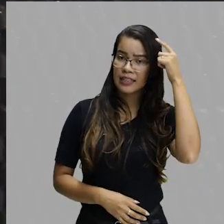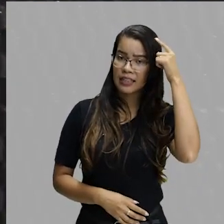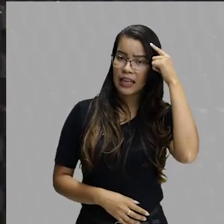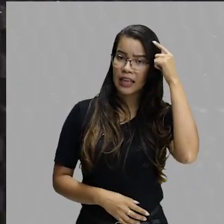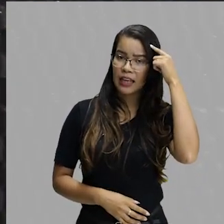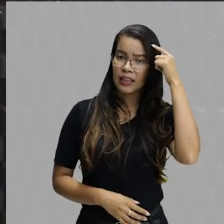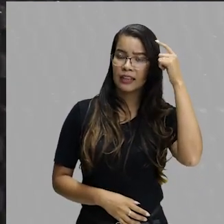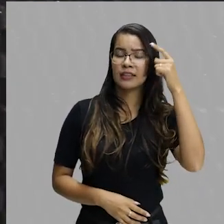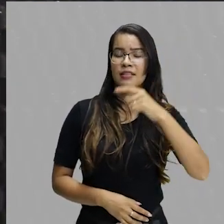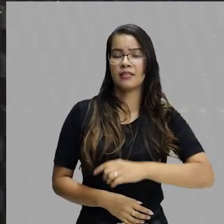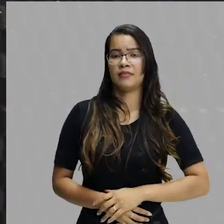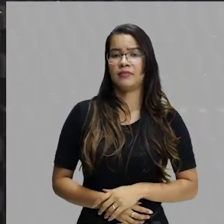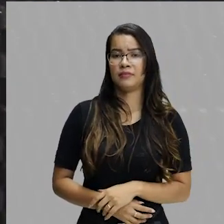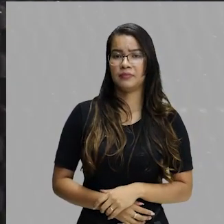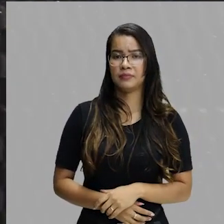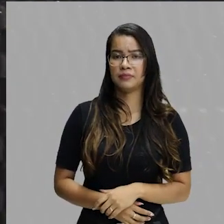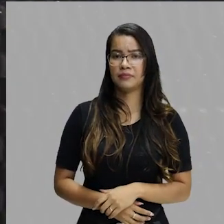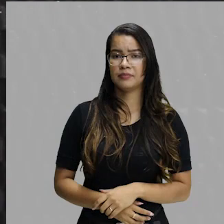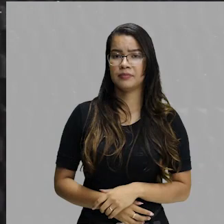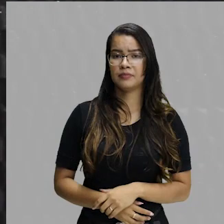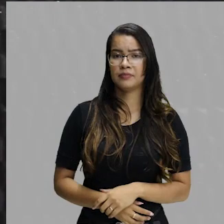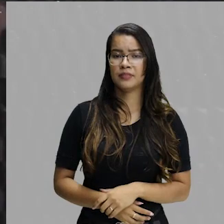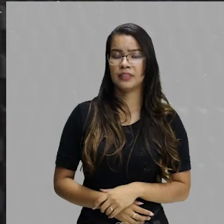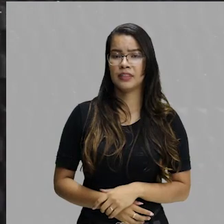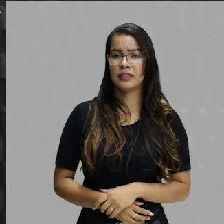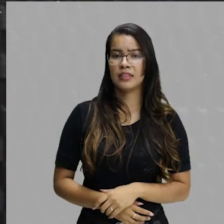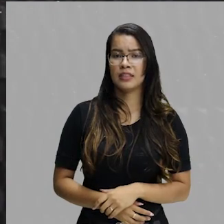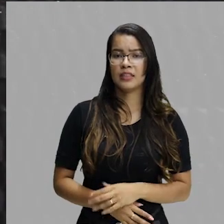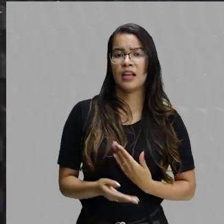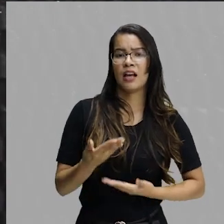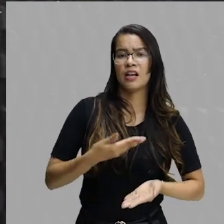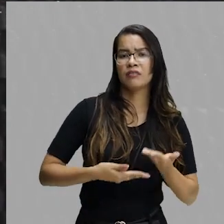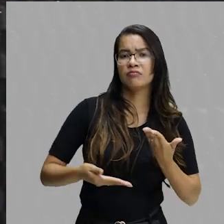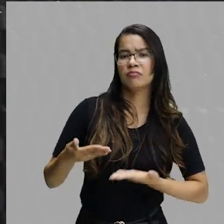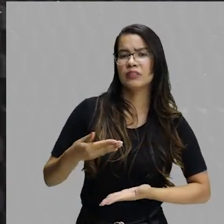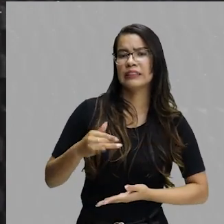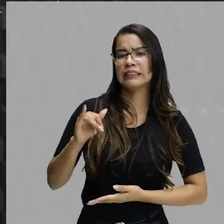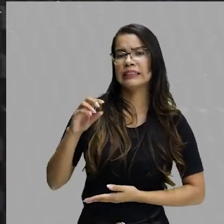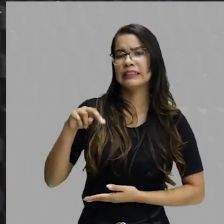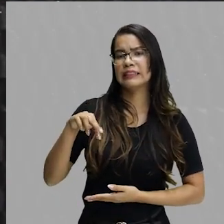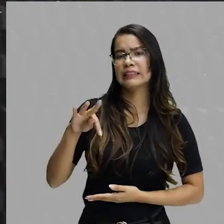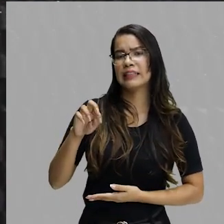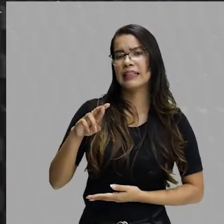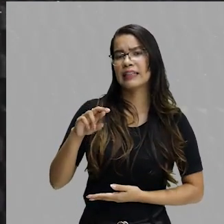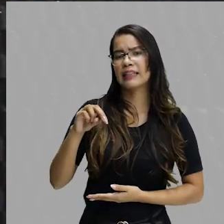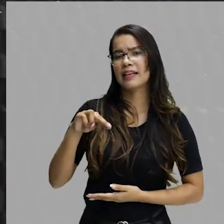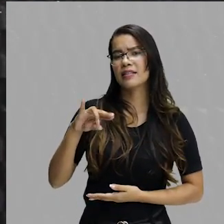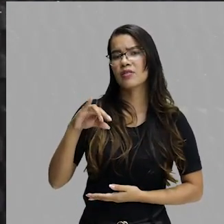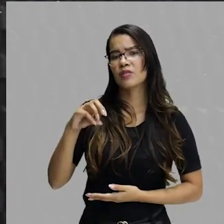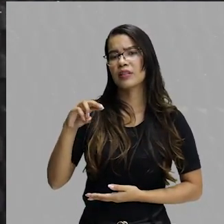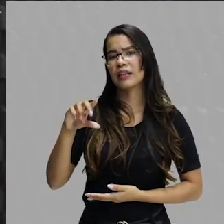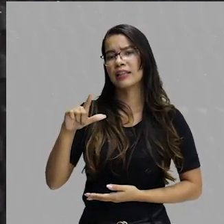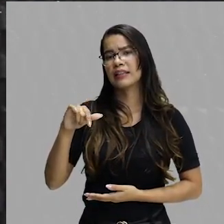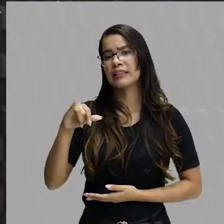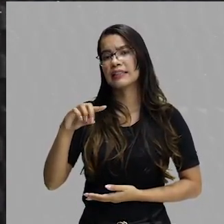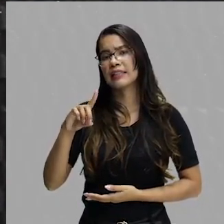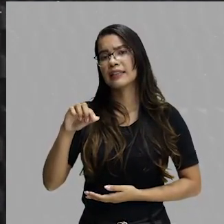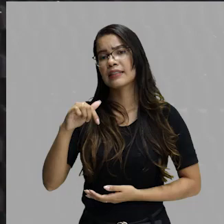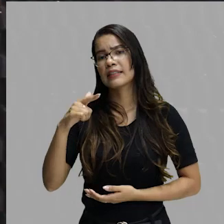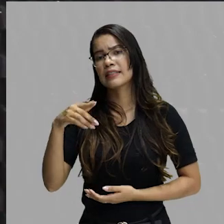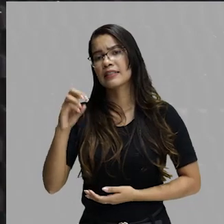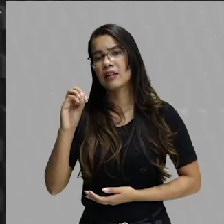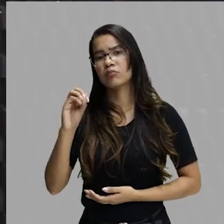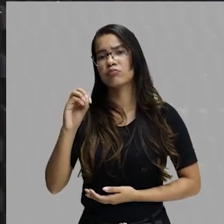leninismo, da internacionalização do comunismo, nós vamos observar que vários movimentos de